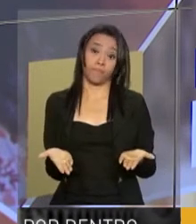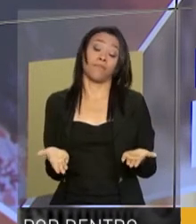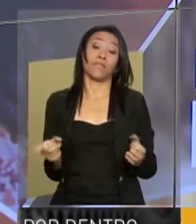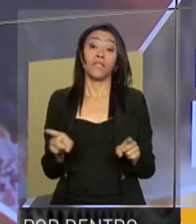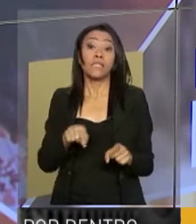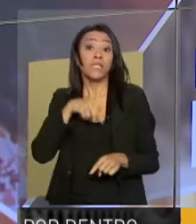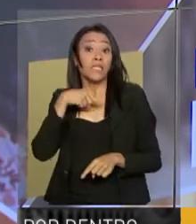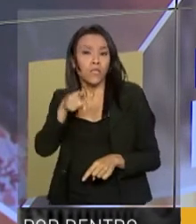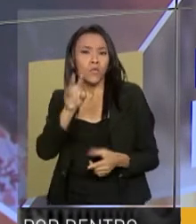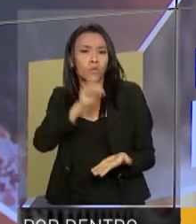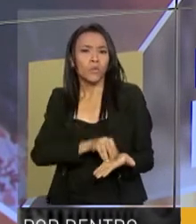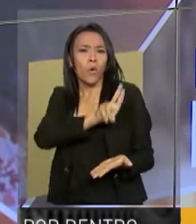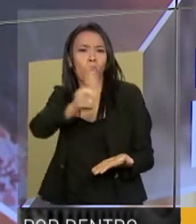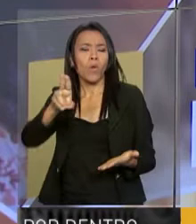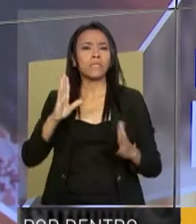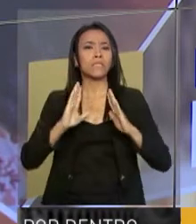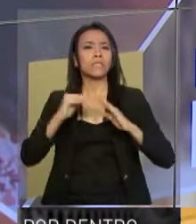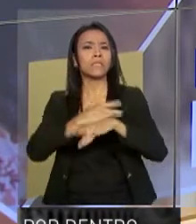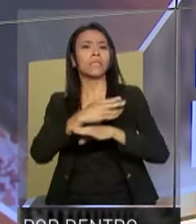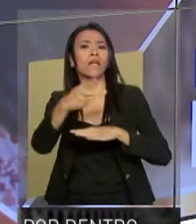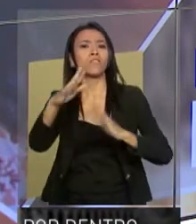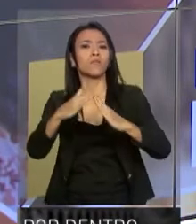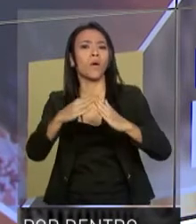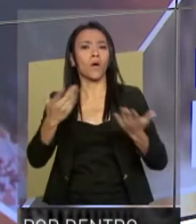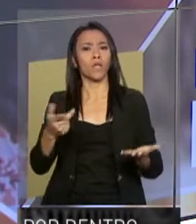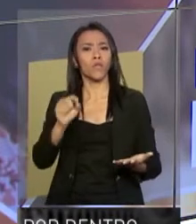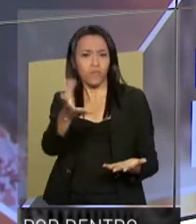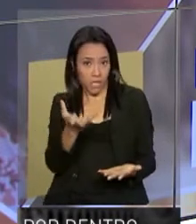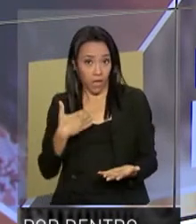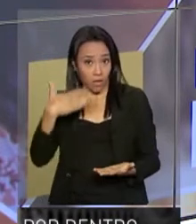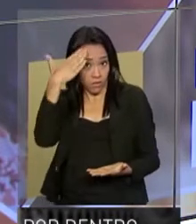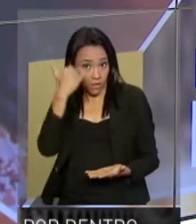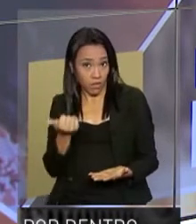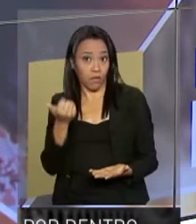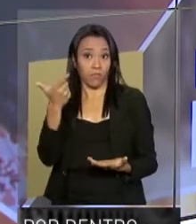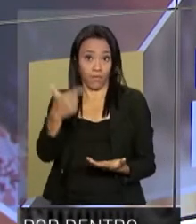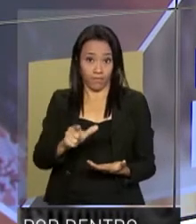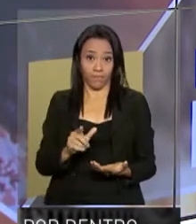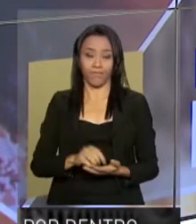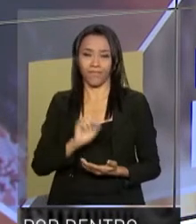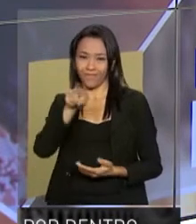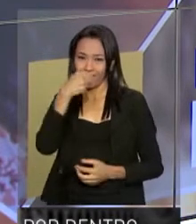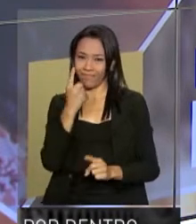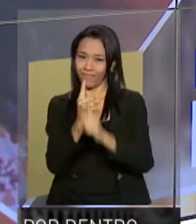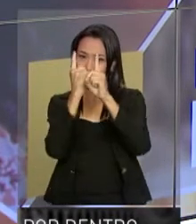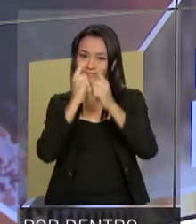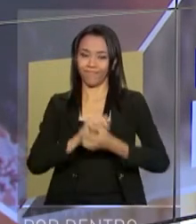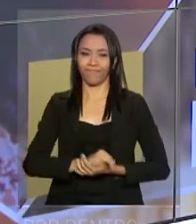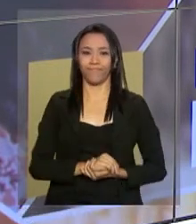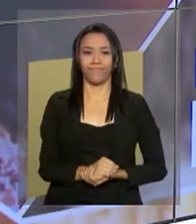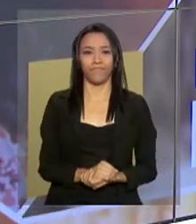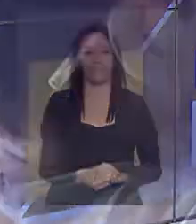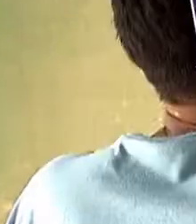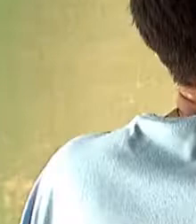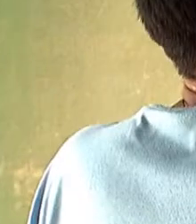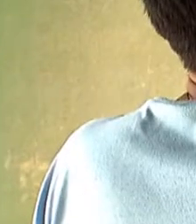pordentrodogoverno@presidencia.gov.br. Informe o seu nome, a cidade onde você mora e o que você gostaria de saber. Até a próxima!